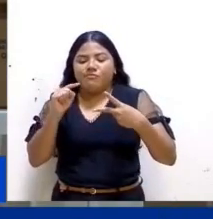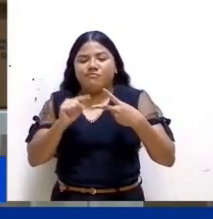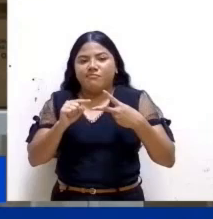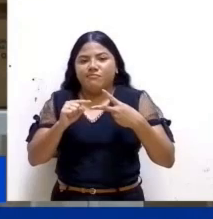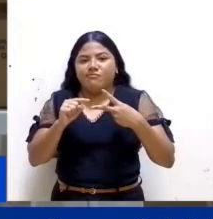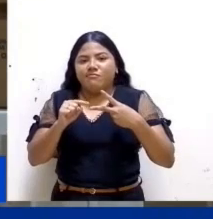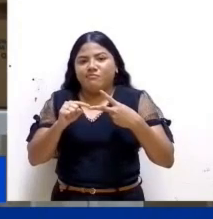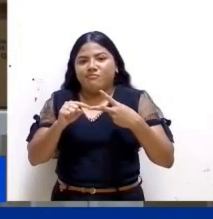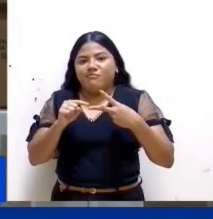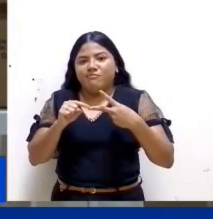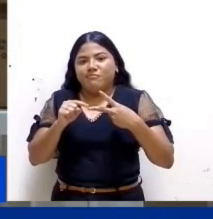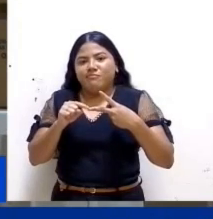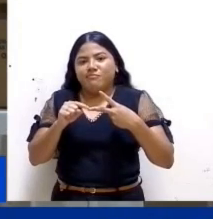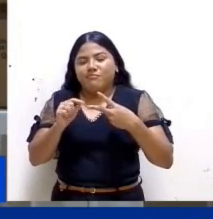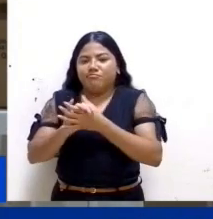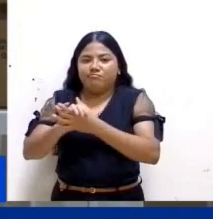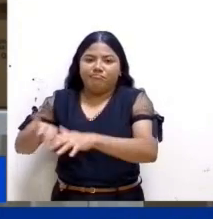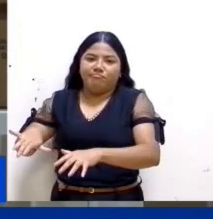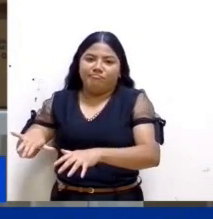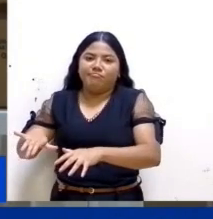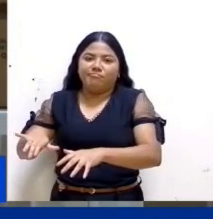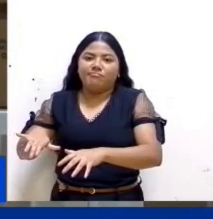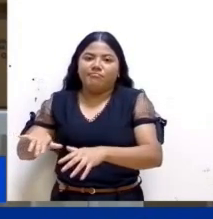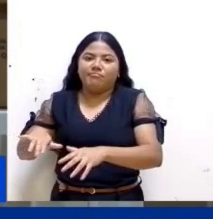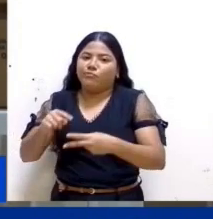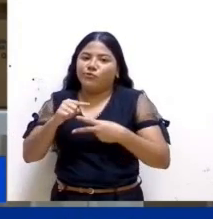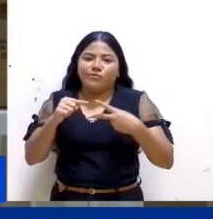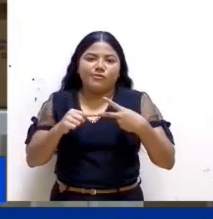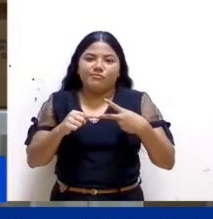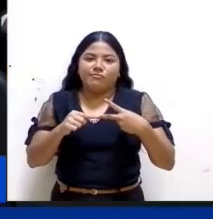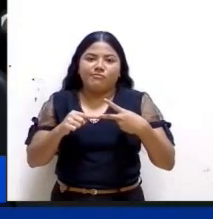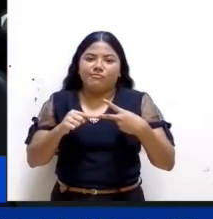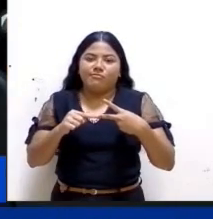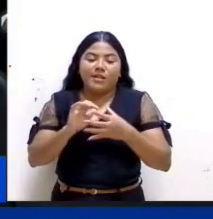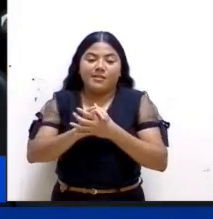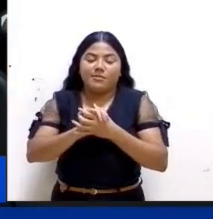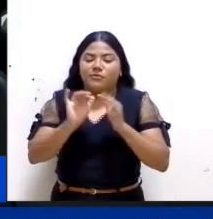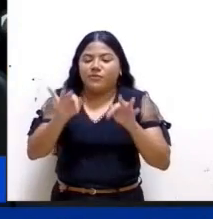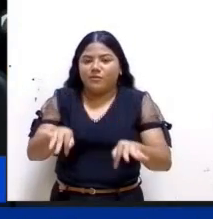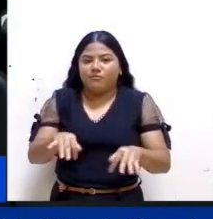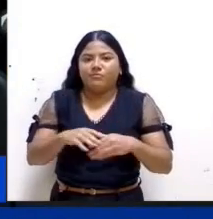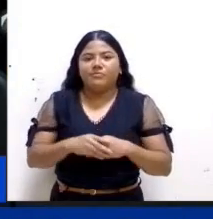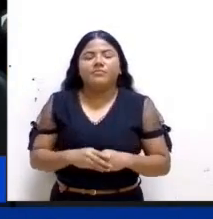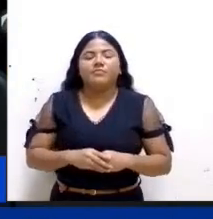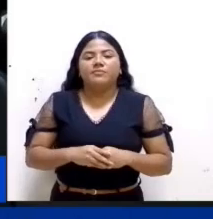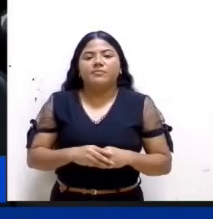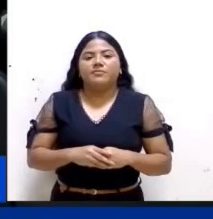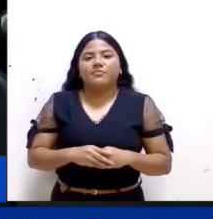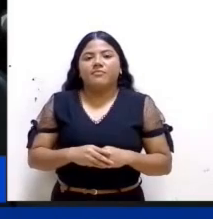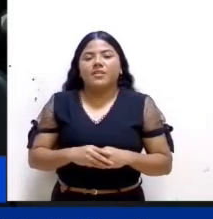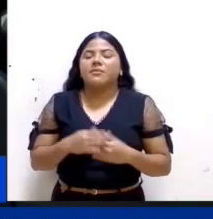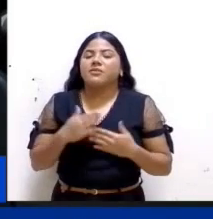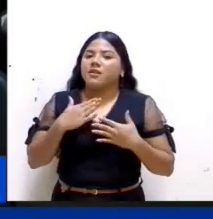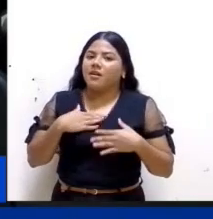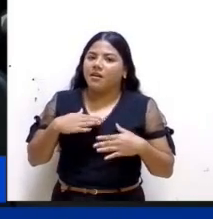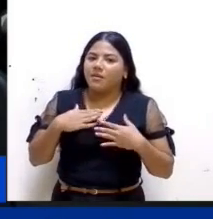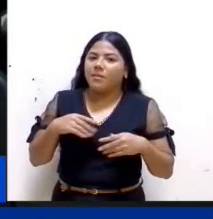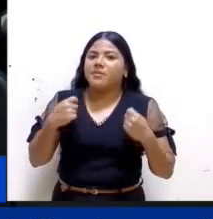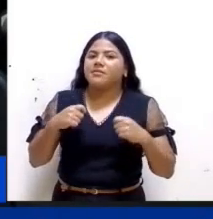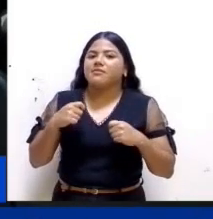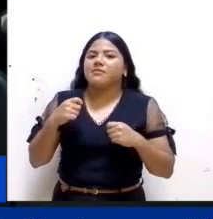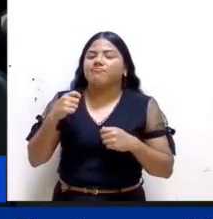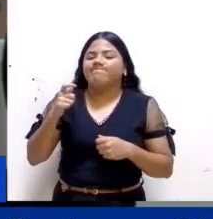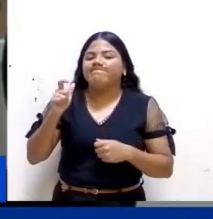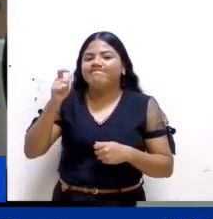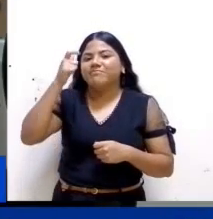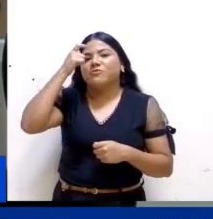Mas não desse jeito, não desse jeito. Não dessa forma. Pelo amor de Deus. E